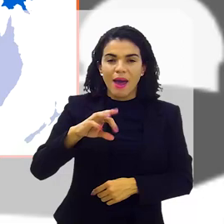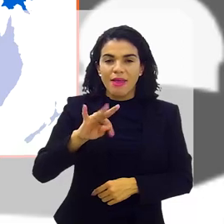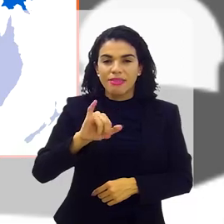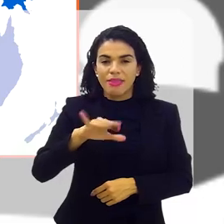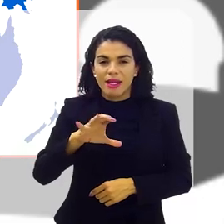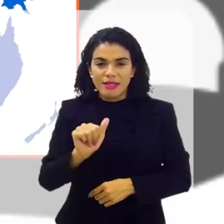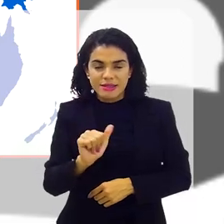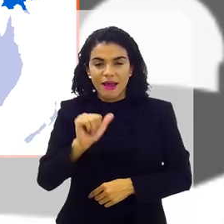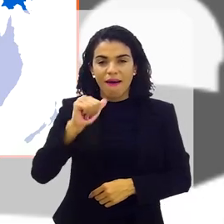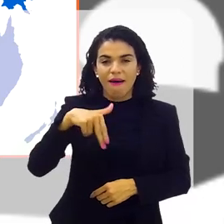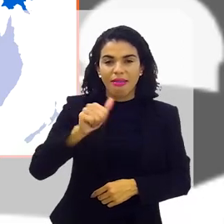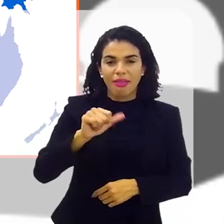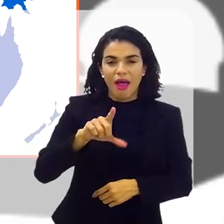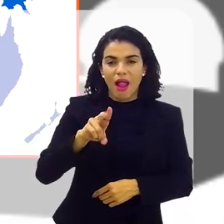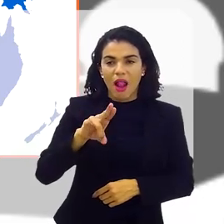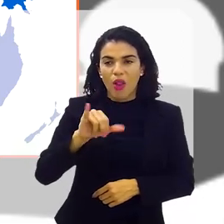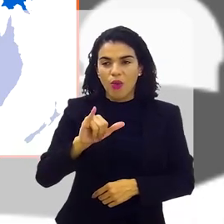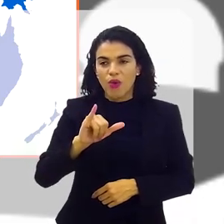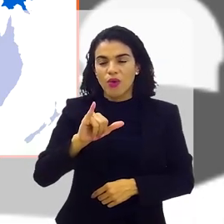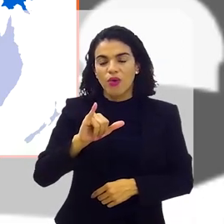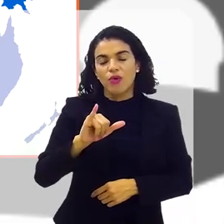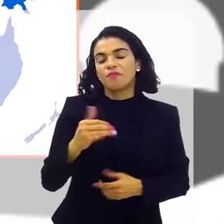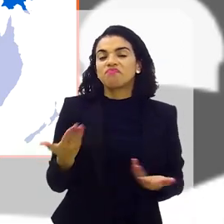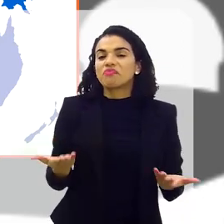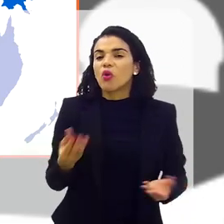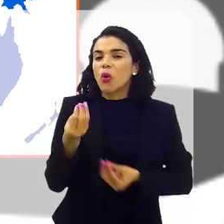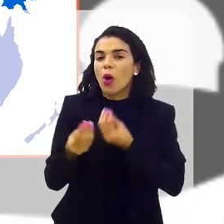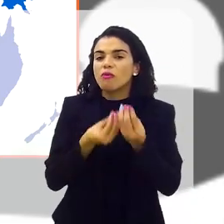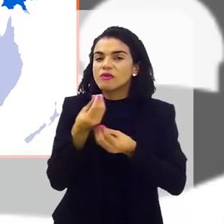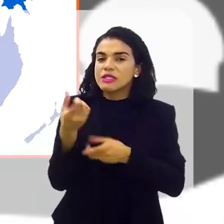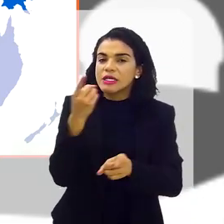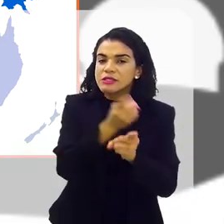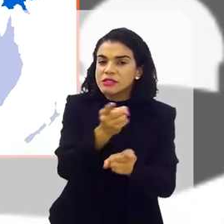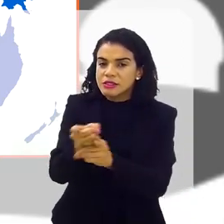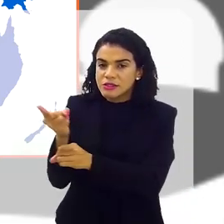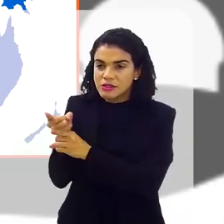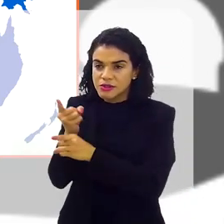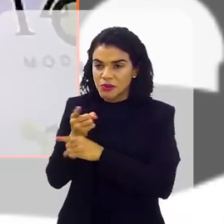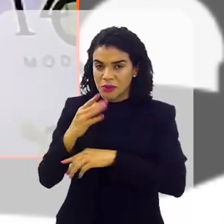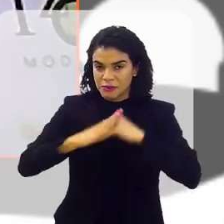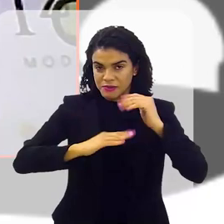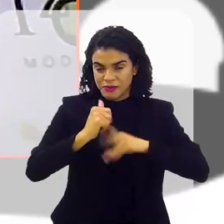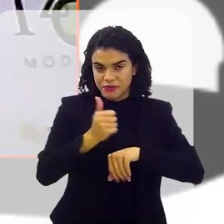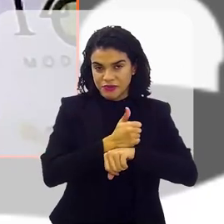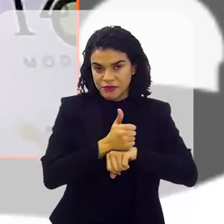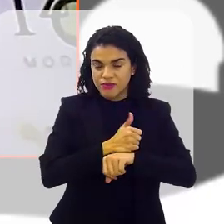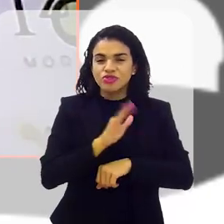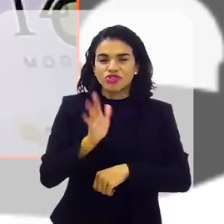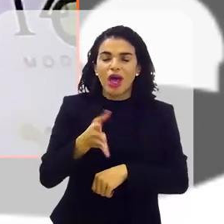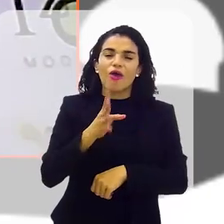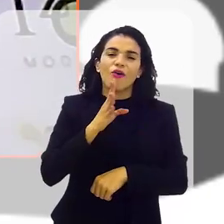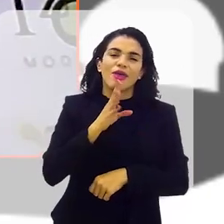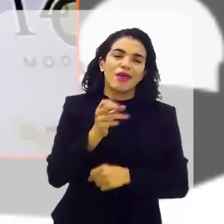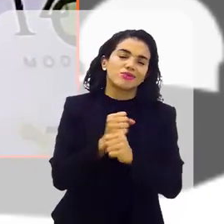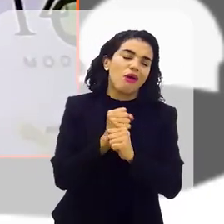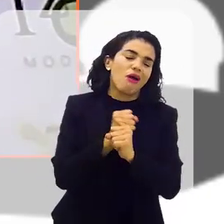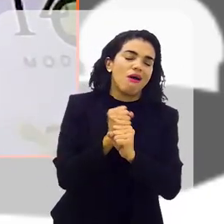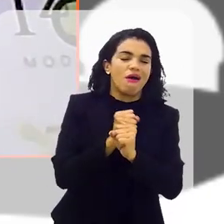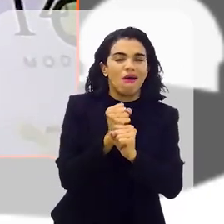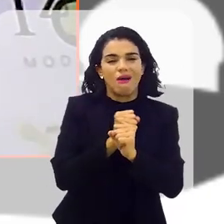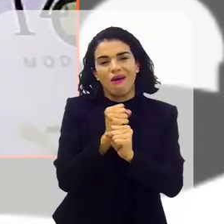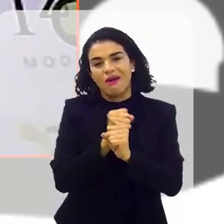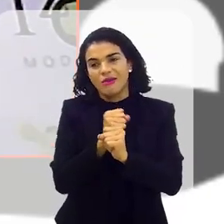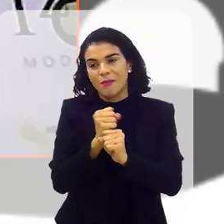Tavares Patrícia Matos Analú Tavares e Lara paixão como é que você chega até essas pessoas São pessoas que eu já conheço de muito tempo